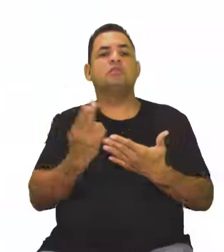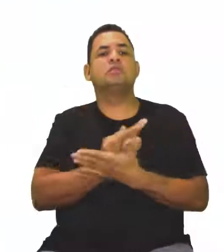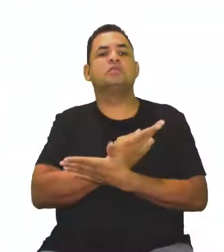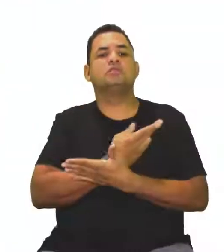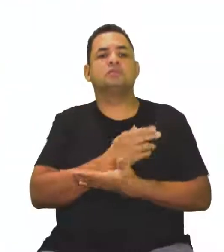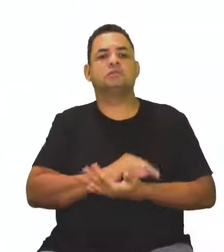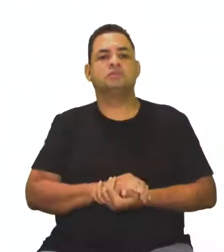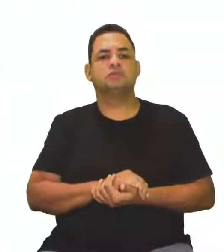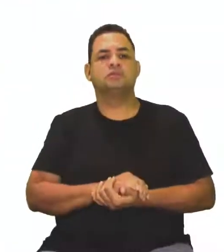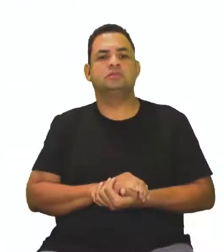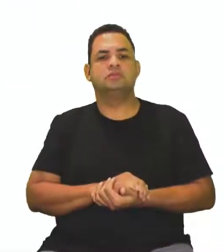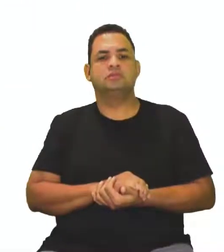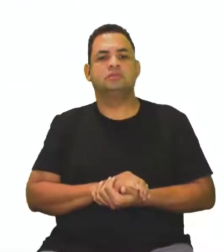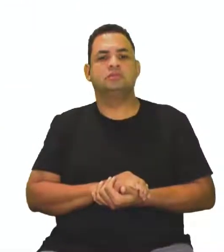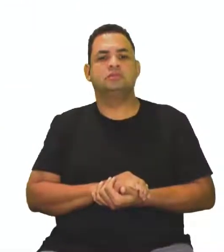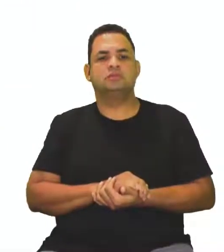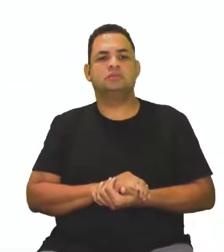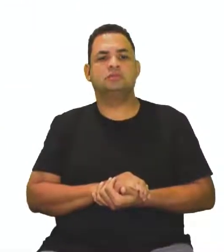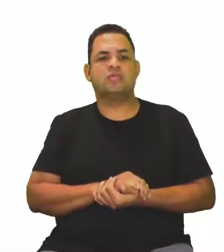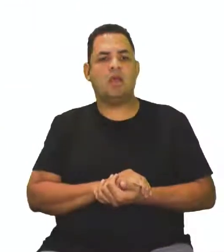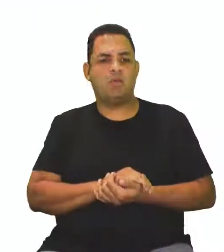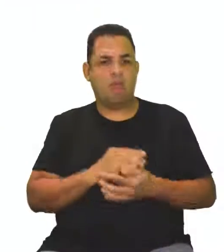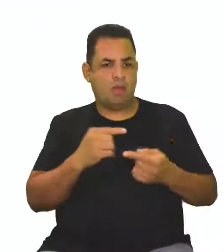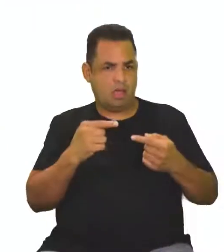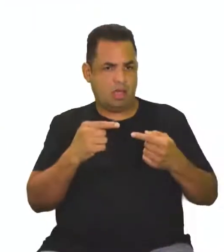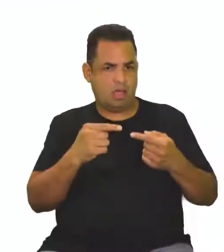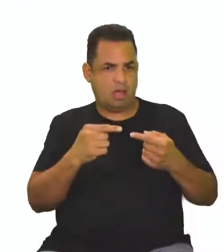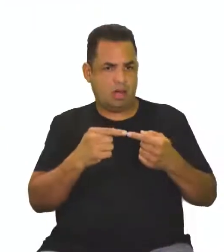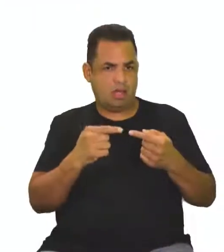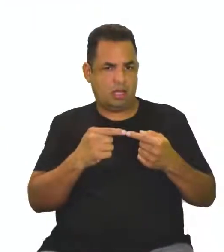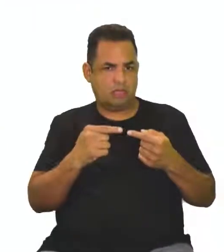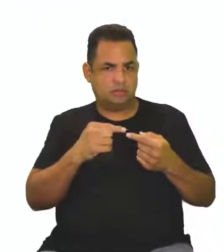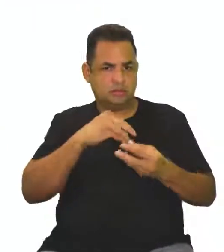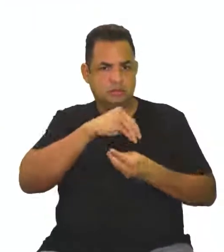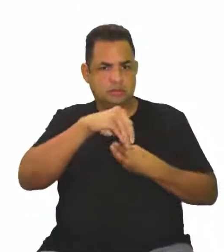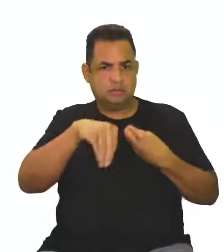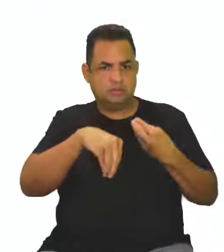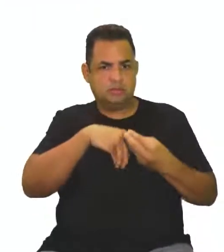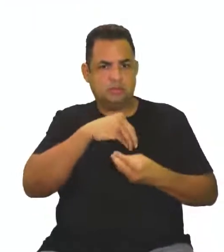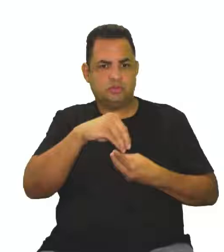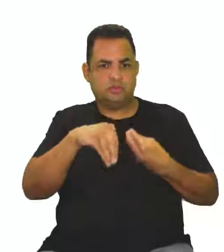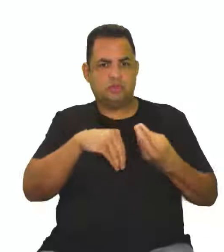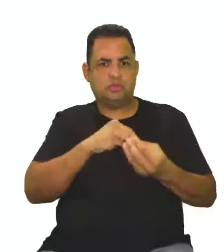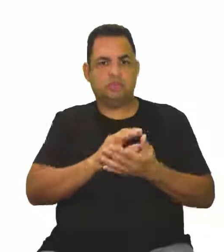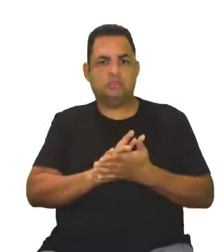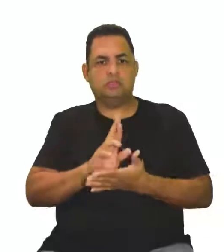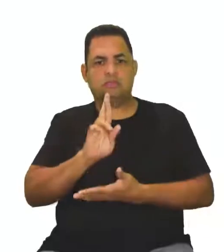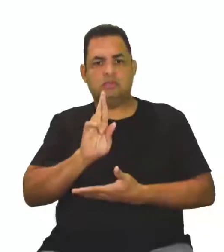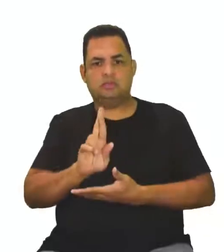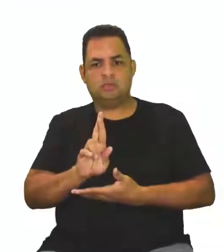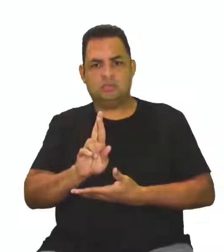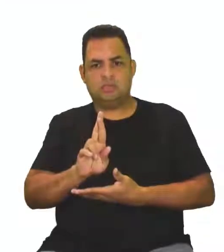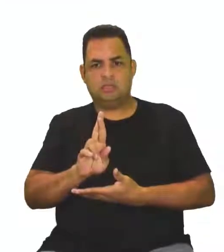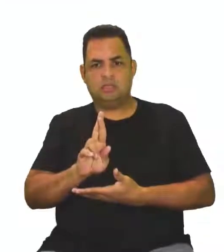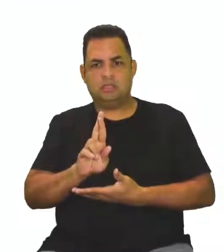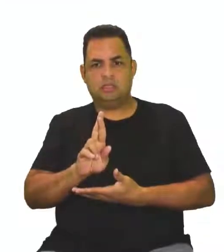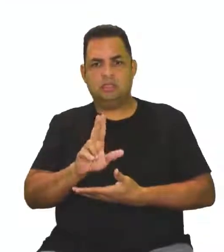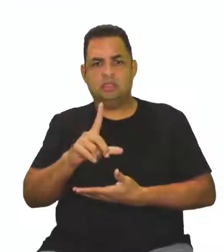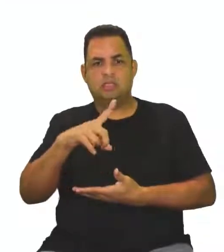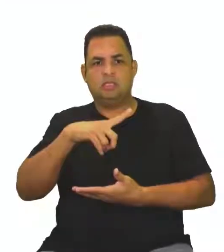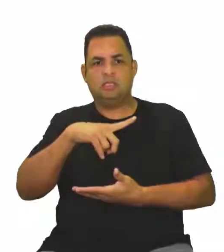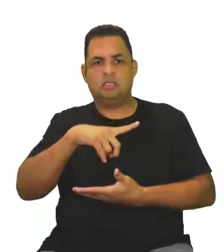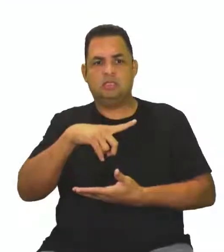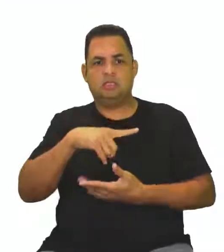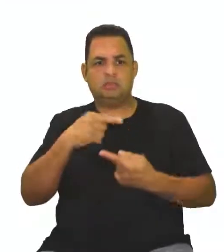só, uma associação mista de resistores consiste em